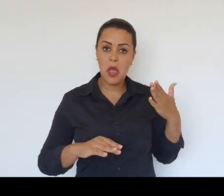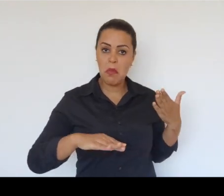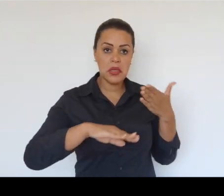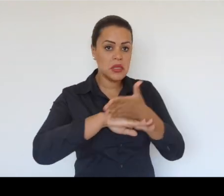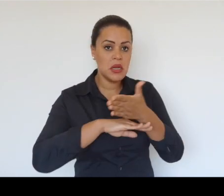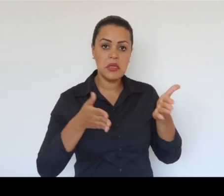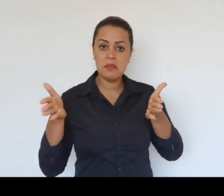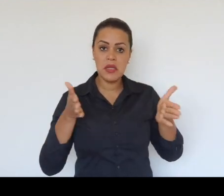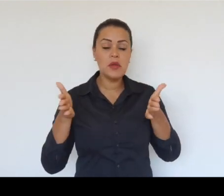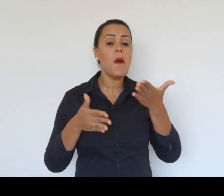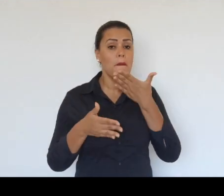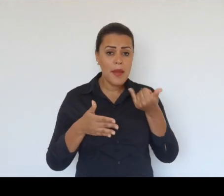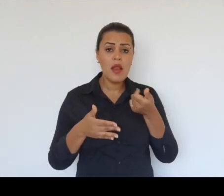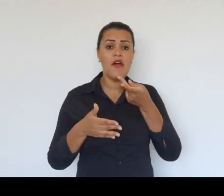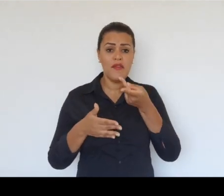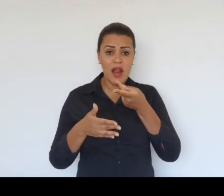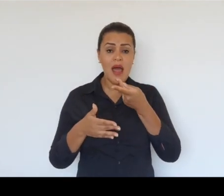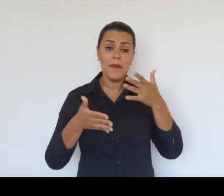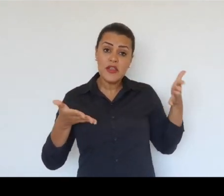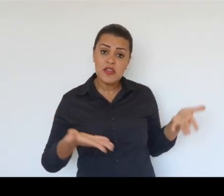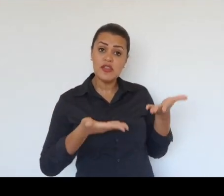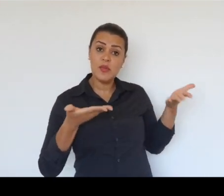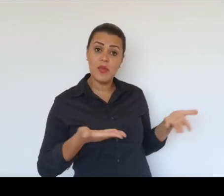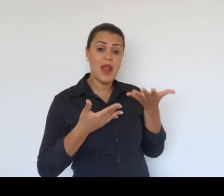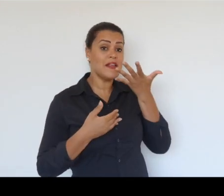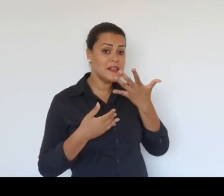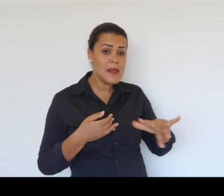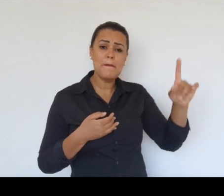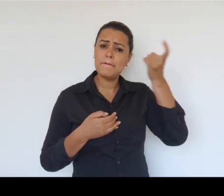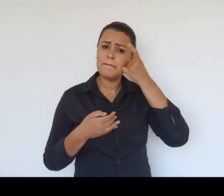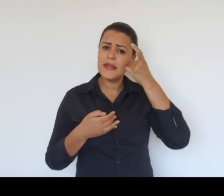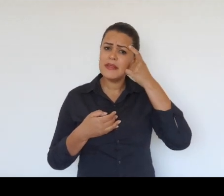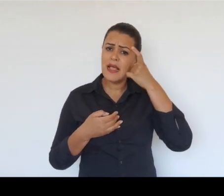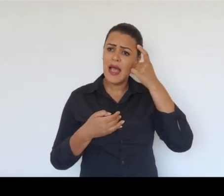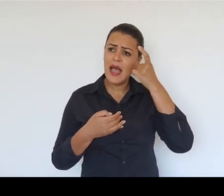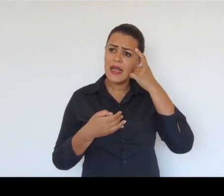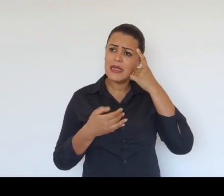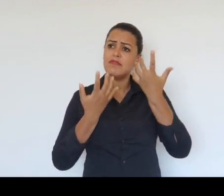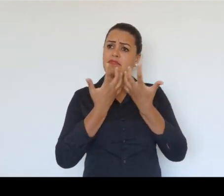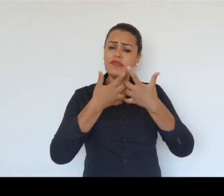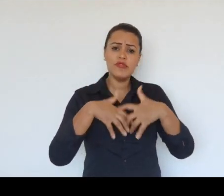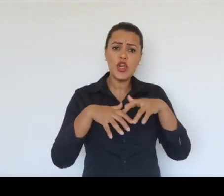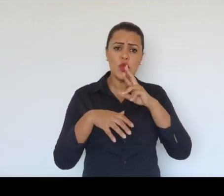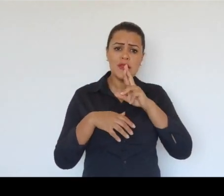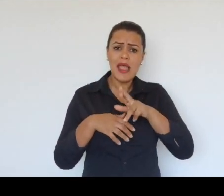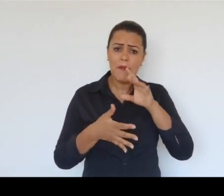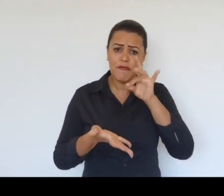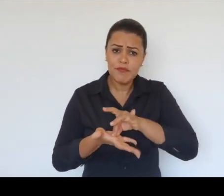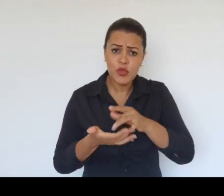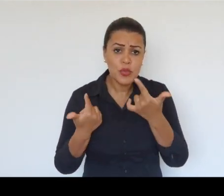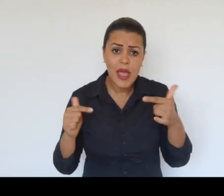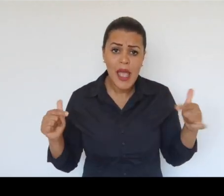nesse período. Seria o melhor a fazer até para estimular as crianças a crescerem entendendo que as respostas não estão todas